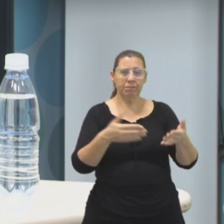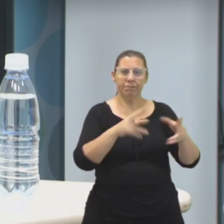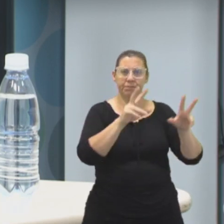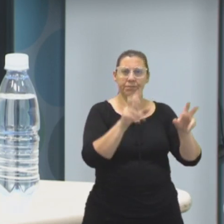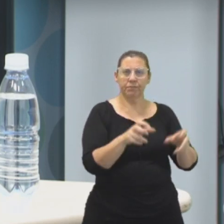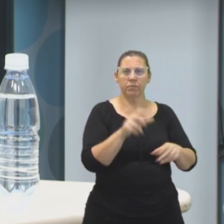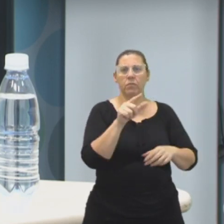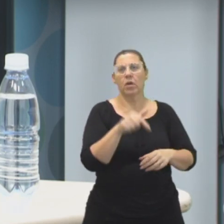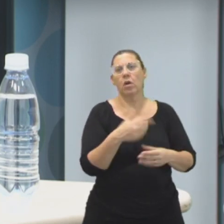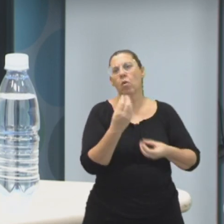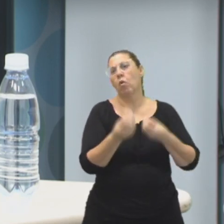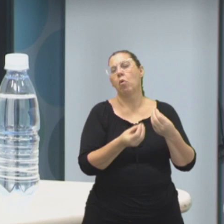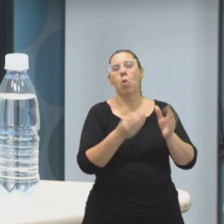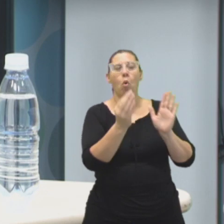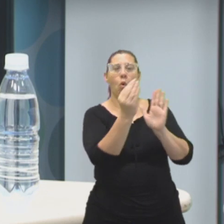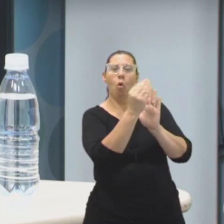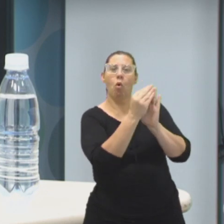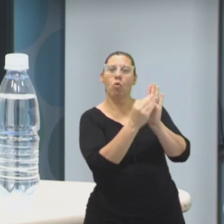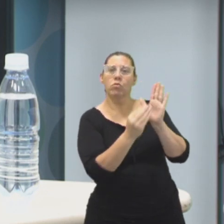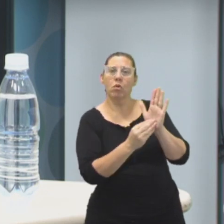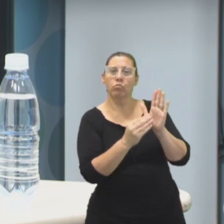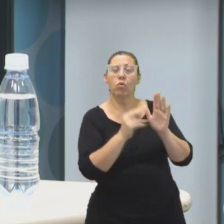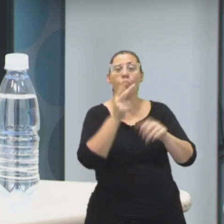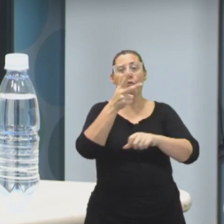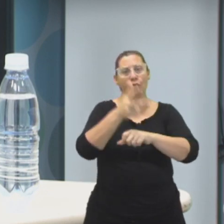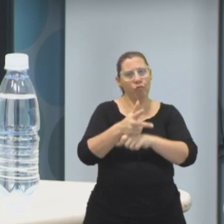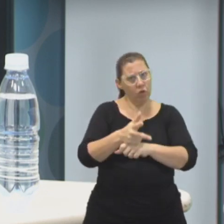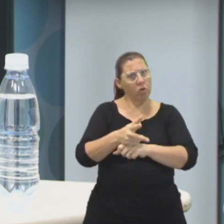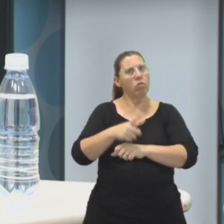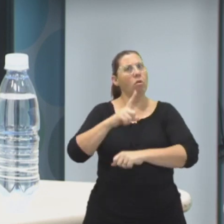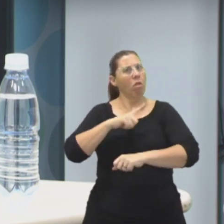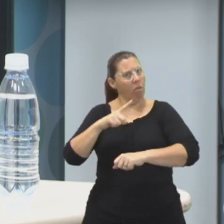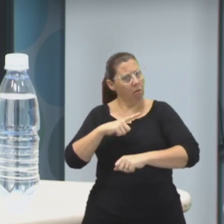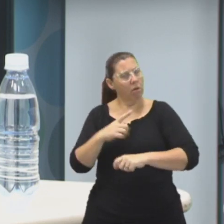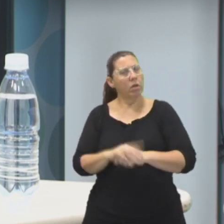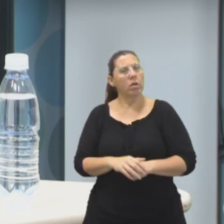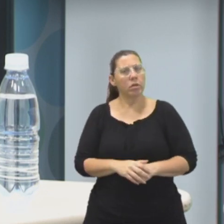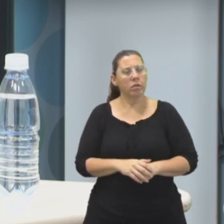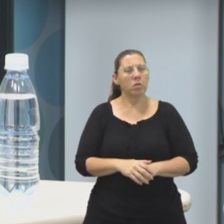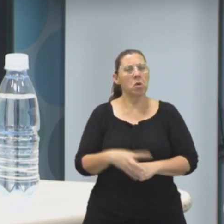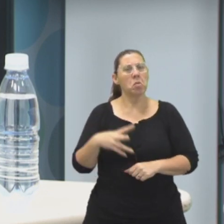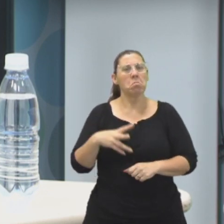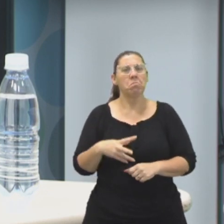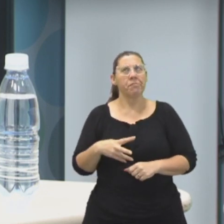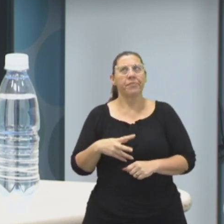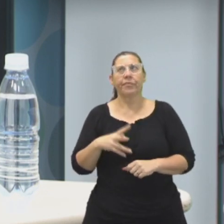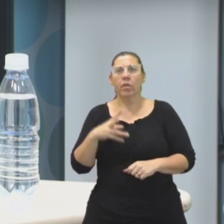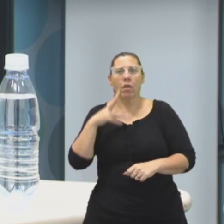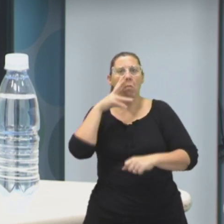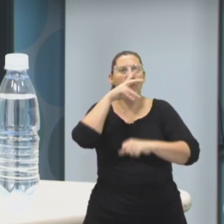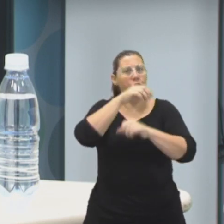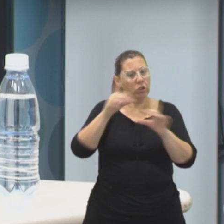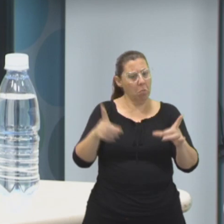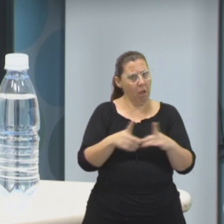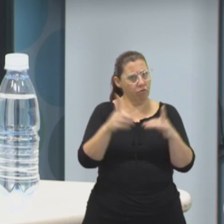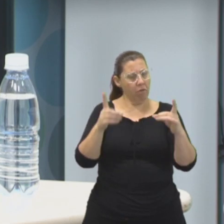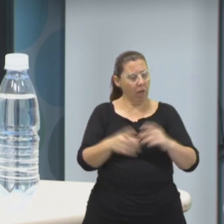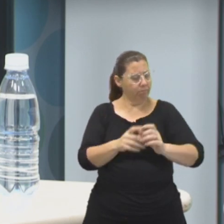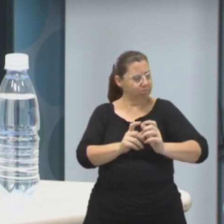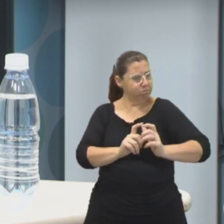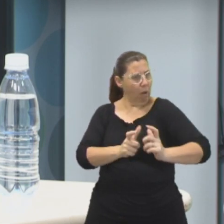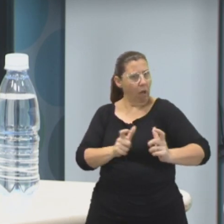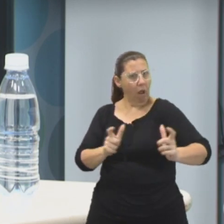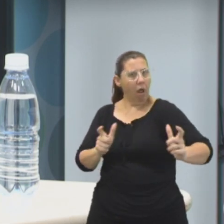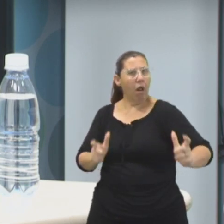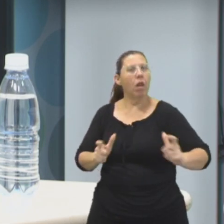que, como conteúdo, o vídeo tem um potencial muito amplo, né? E que certamente favorece muito